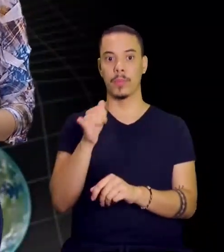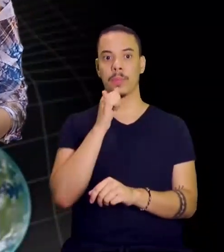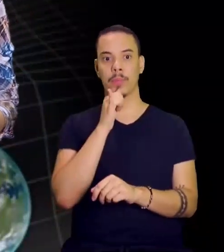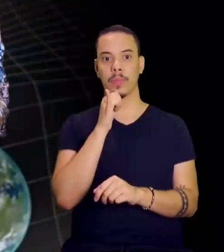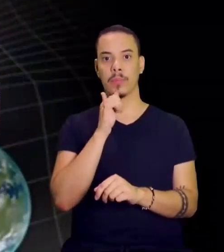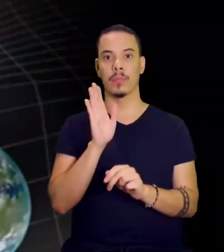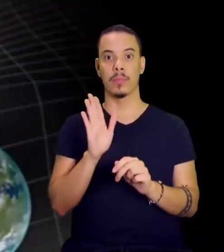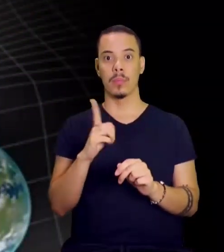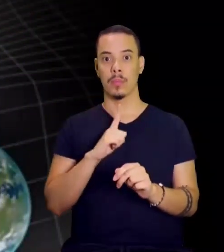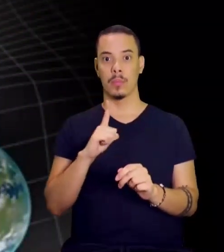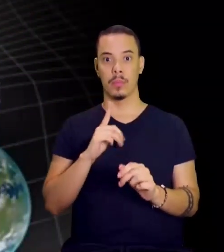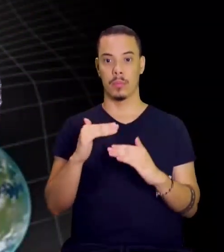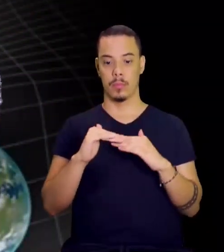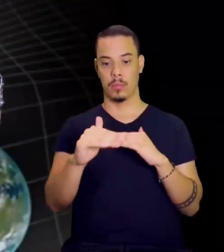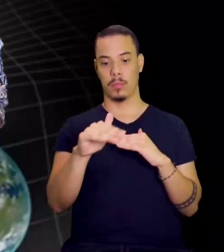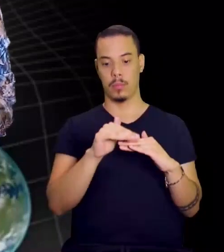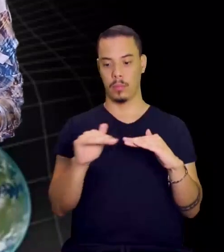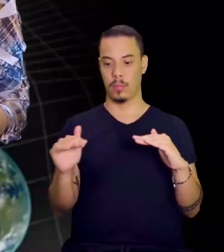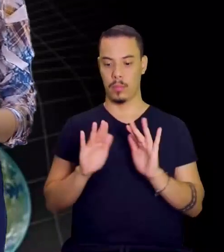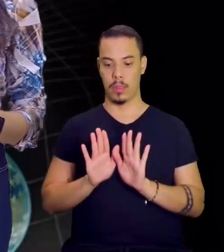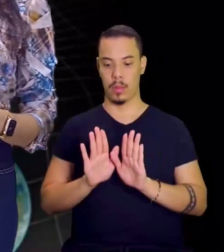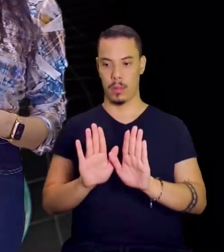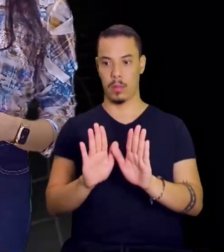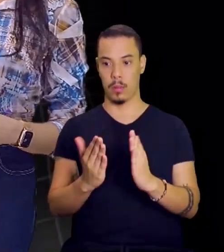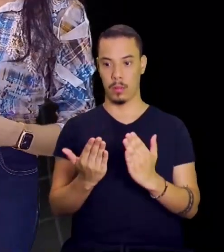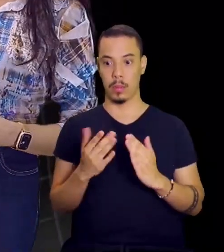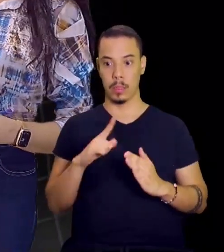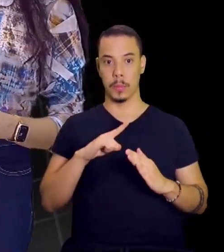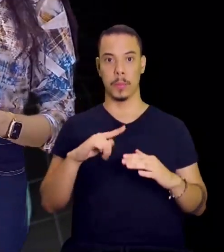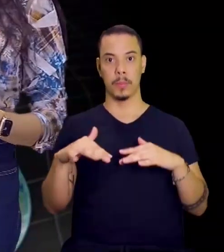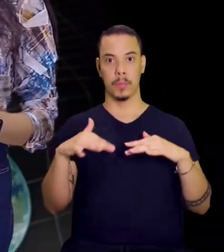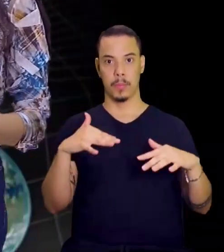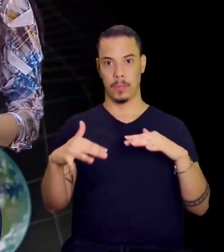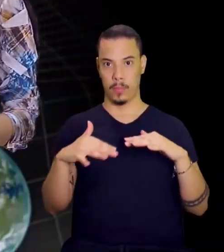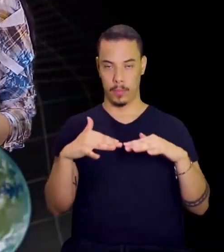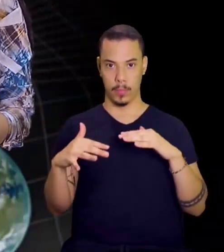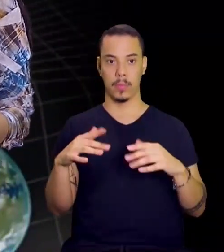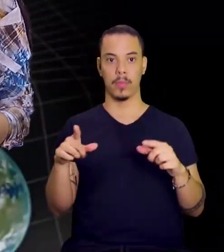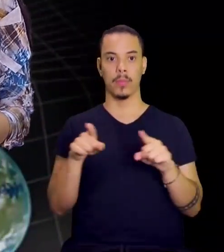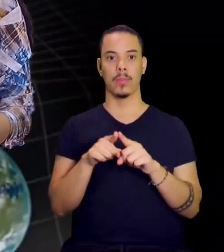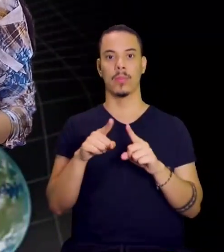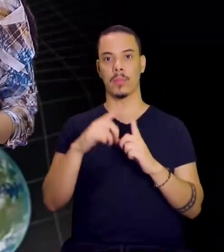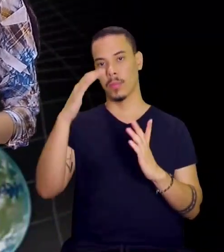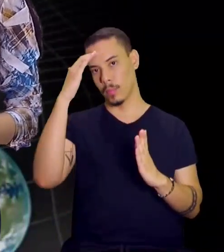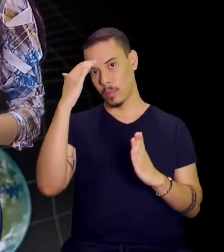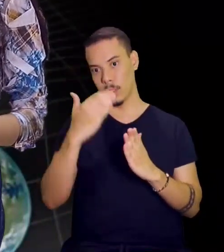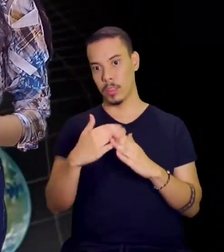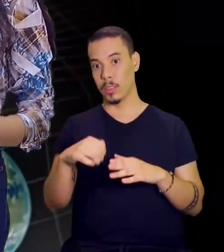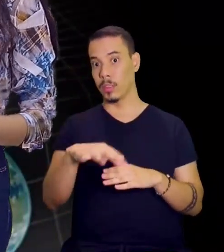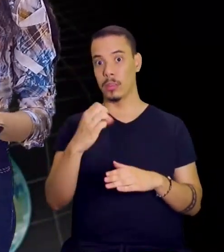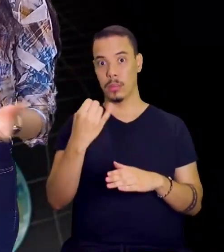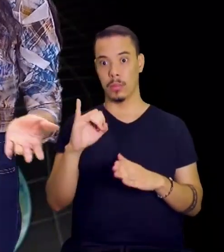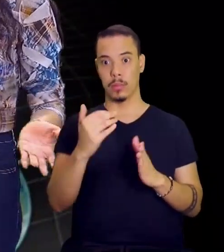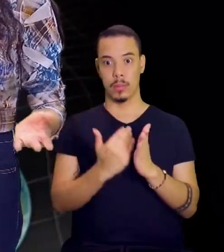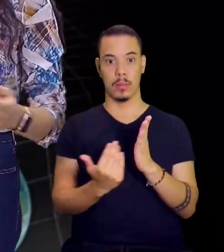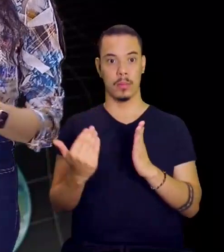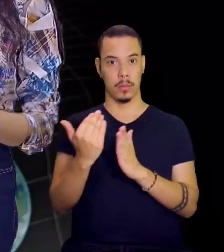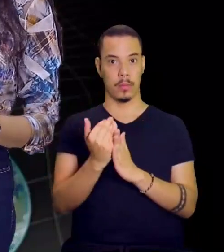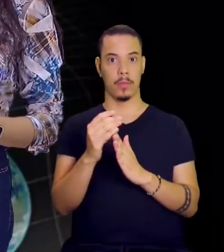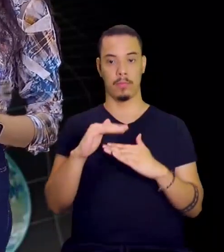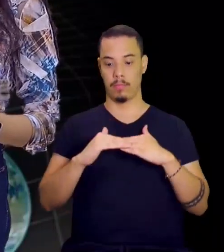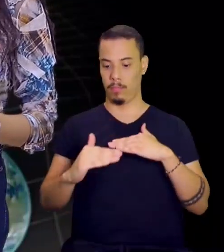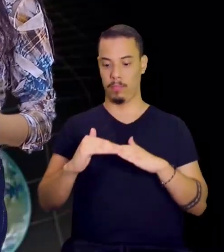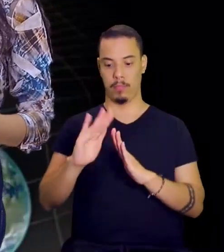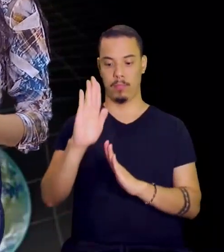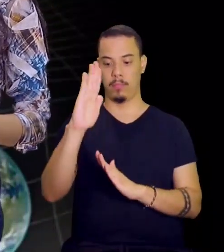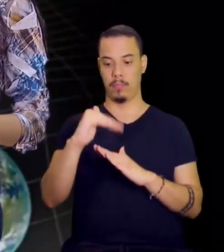está na horizontal, né? Isso. O movimento da horizontal seguindo o chão. Se você levanta, é na vertical. O fato de você